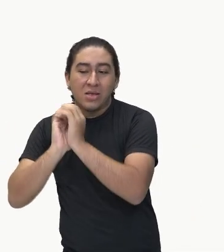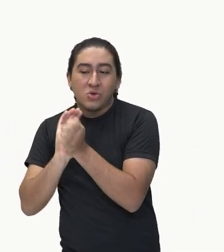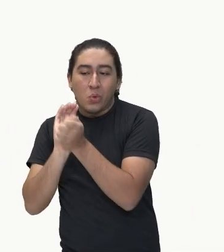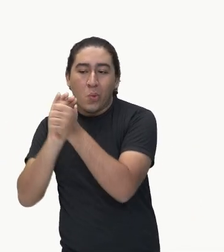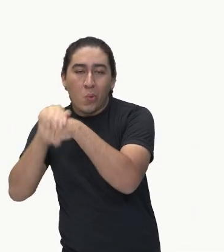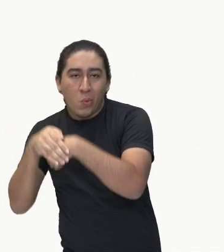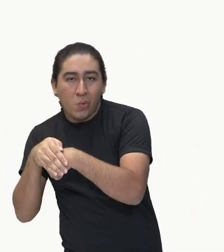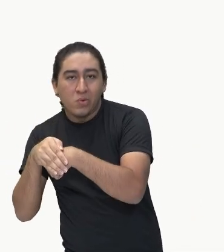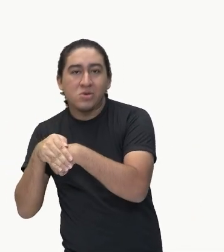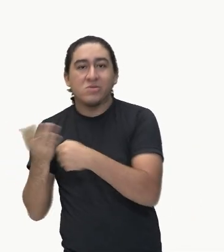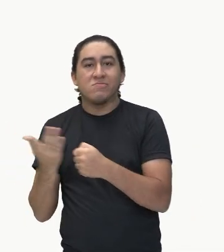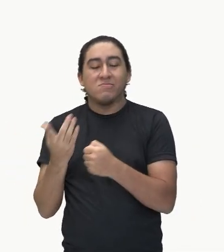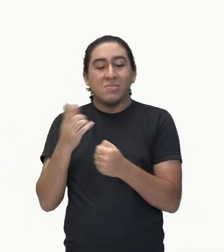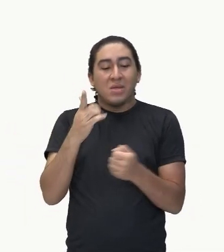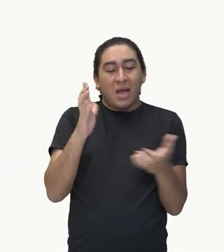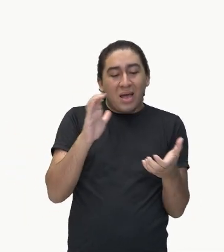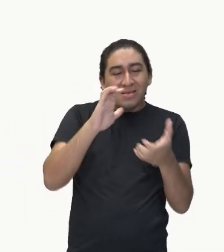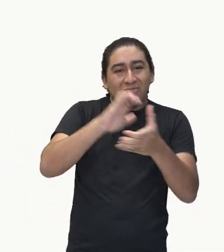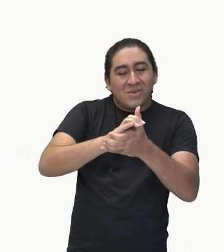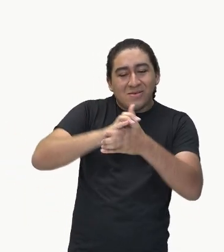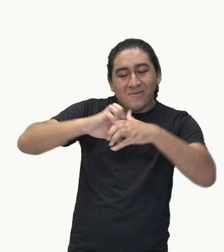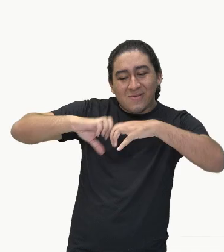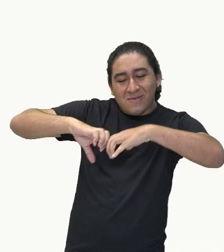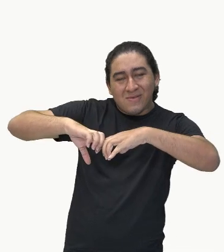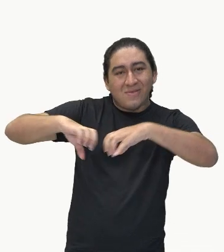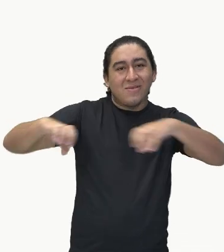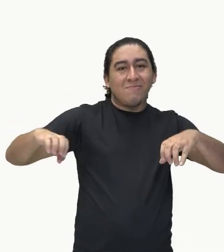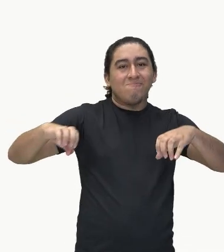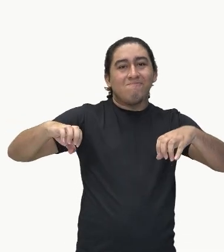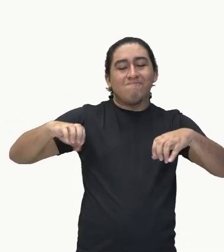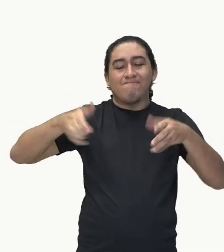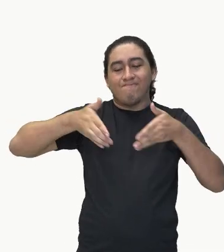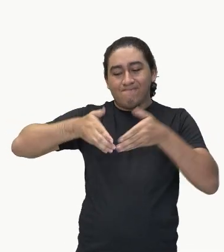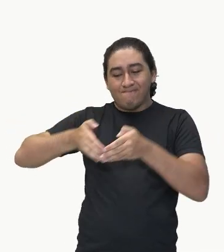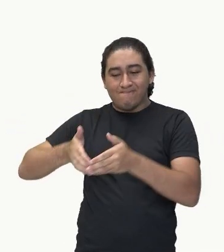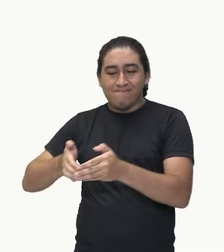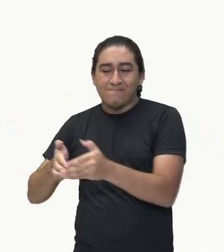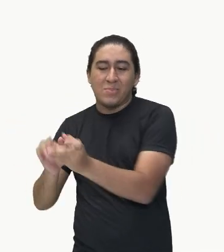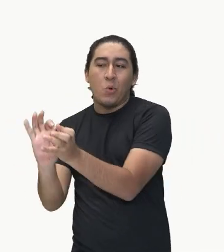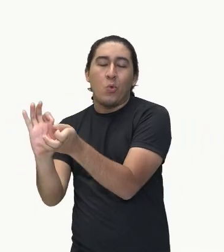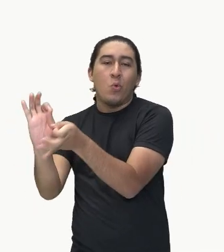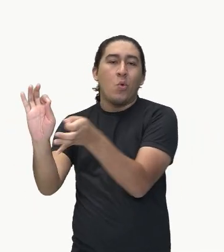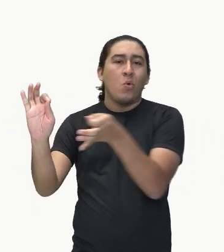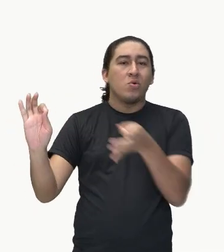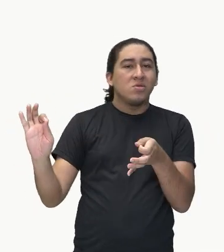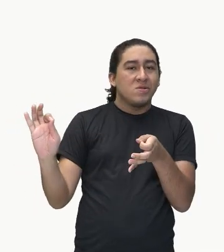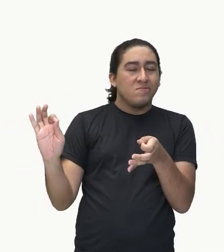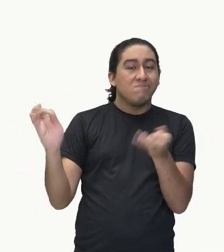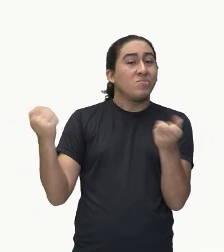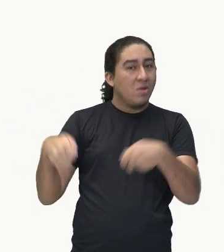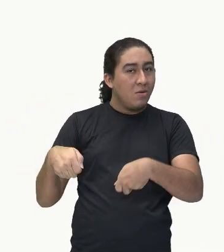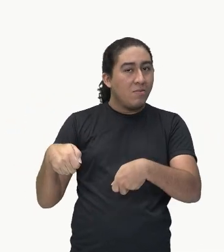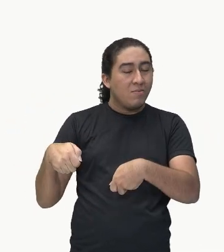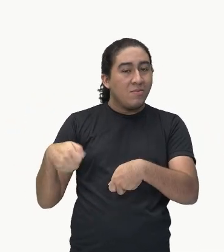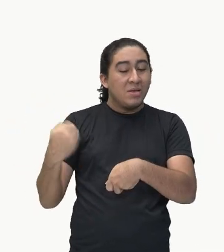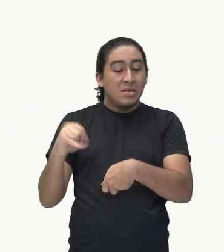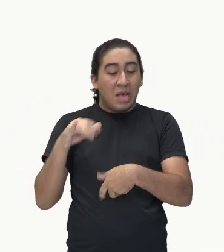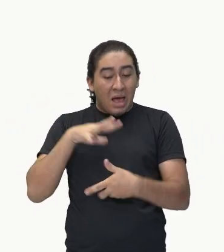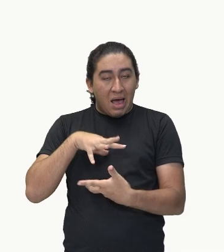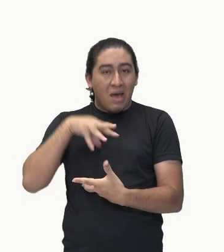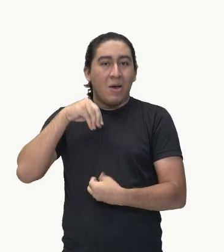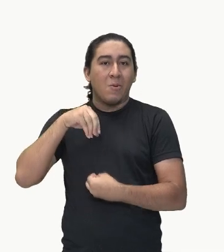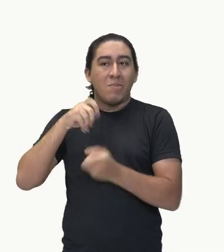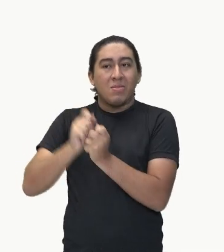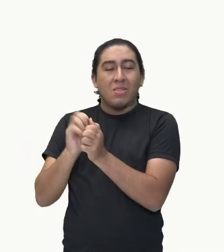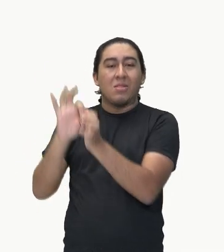ficaram por casar para que fosses nosso, ó mar. Valeu a pena? Tudo vale a pena se a alma não é